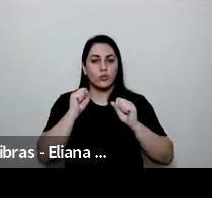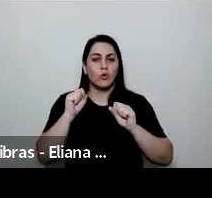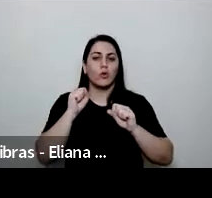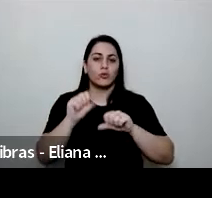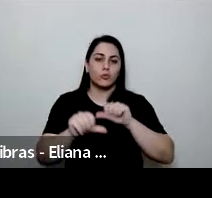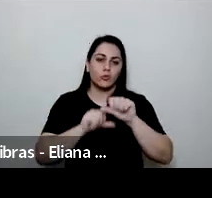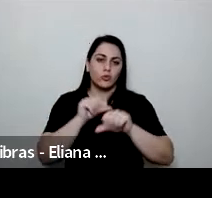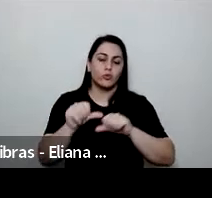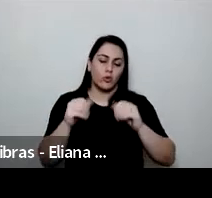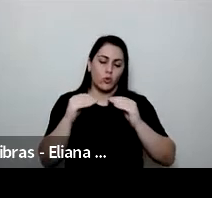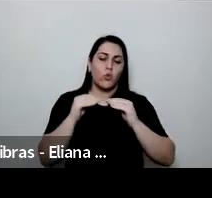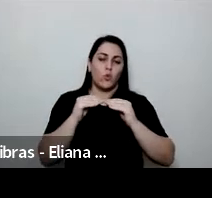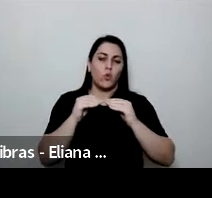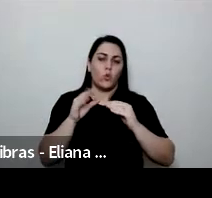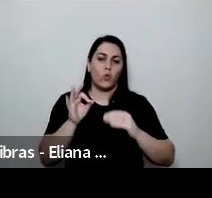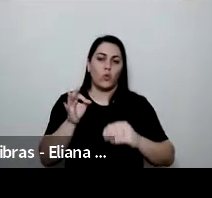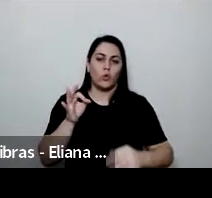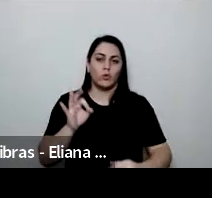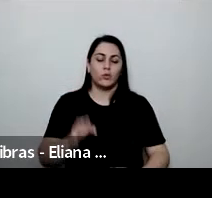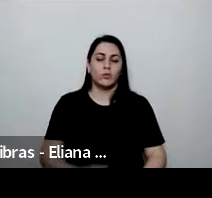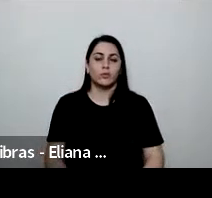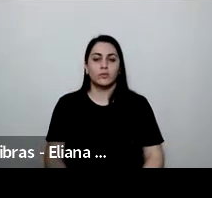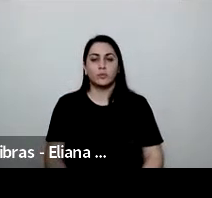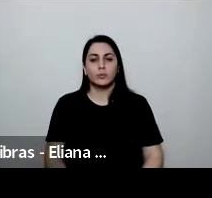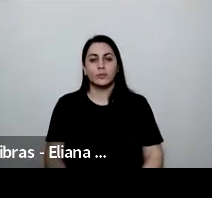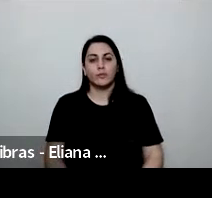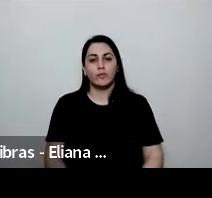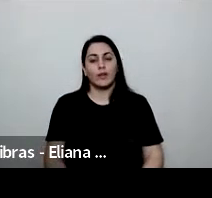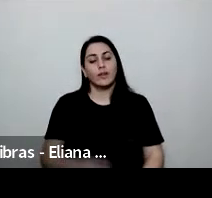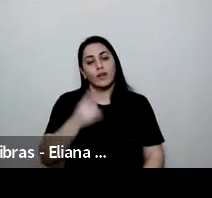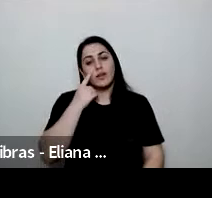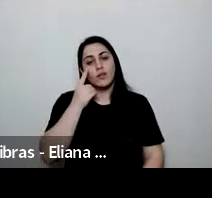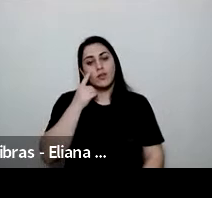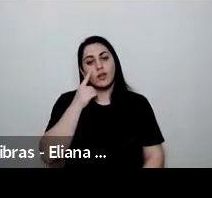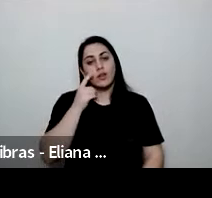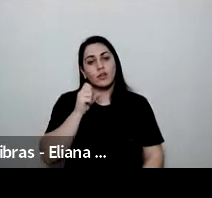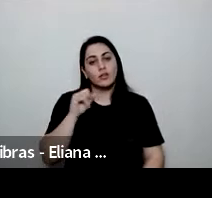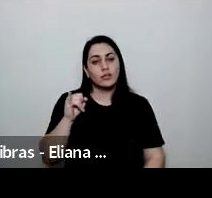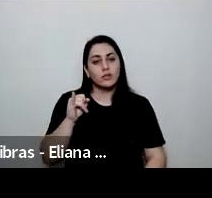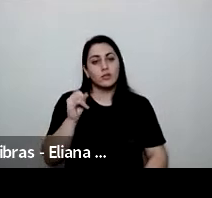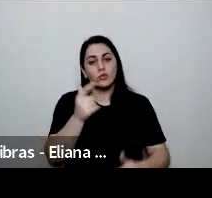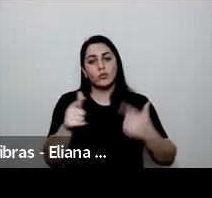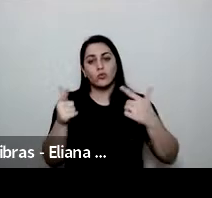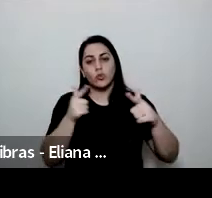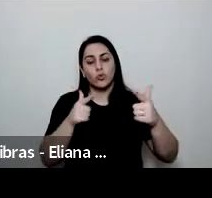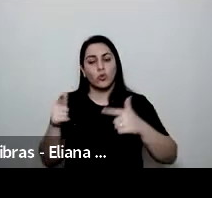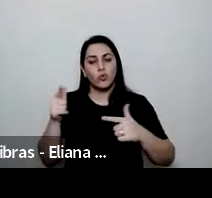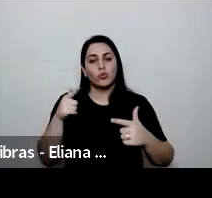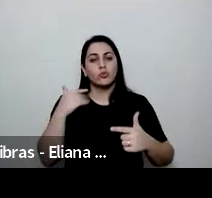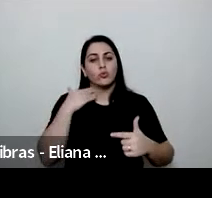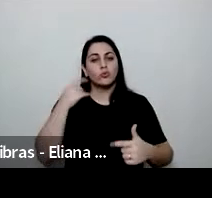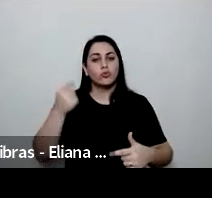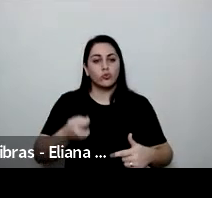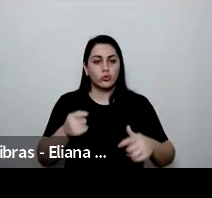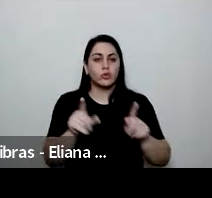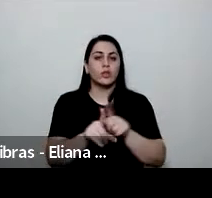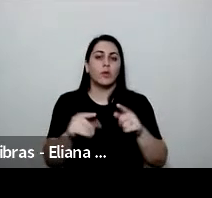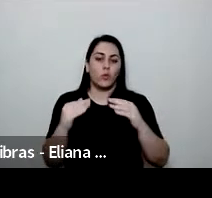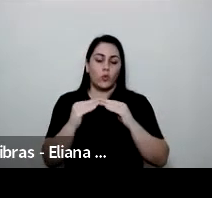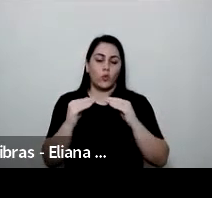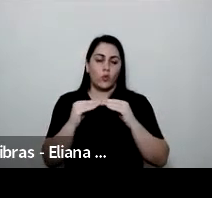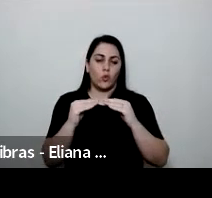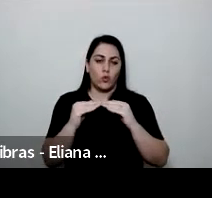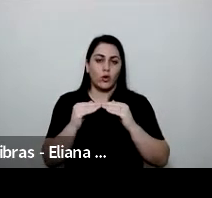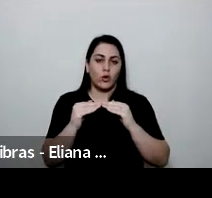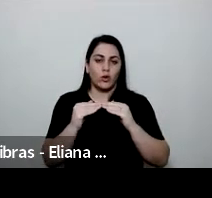eu não concordo plenamente vossa excelência aí só depende de saber se o resto do da coxa os demais membros da força